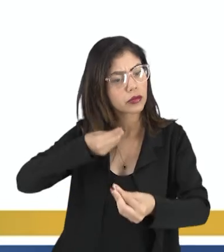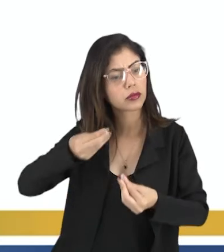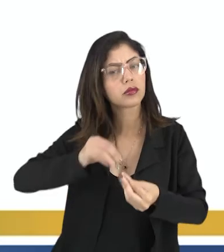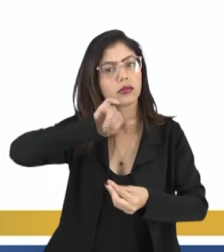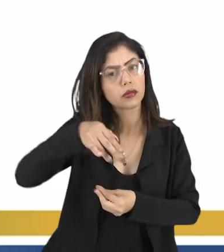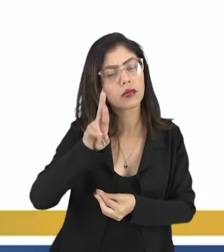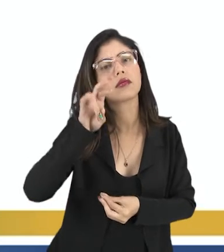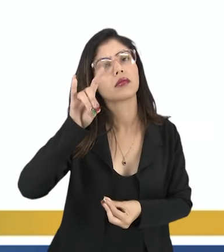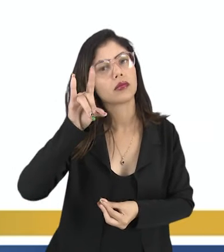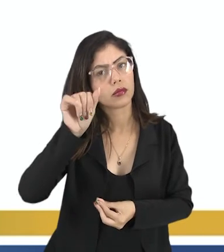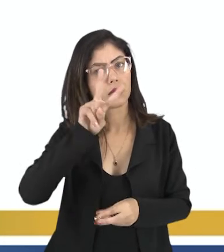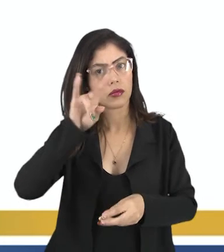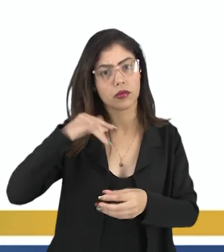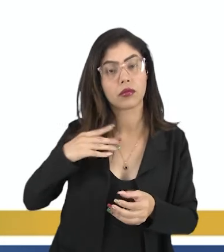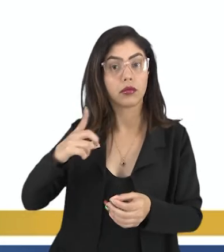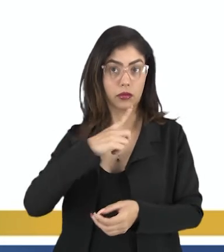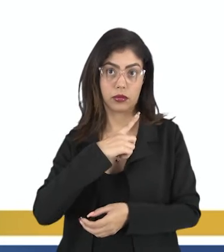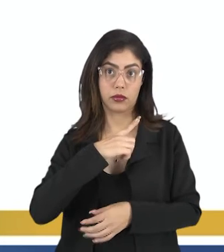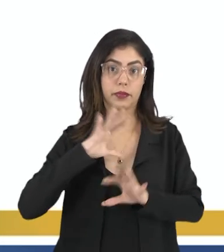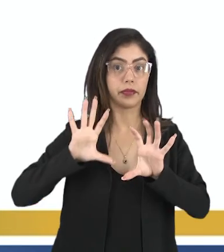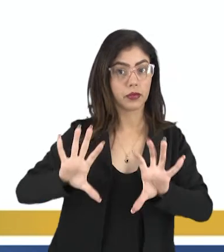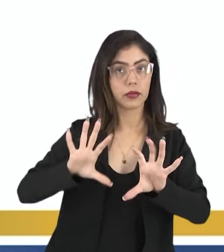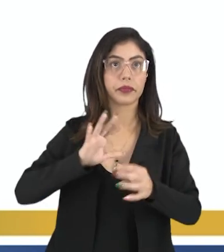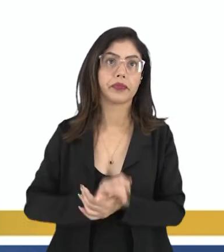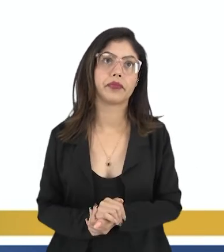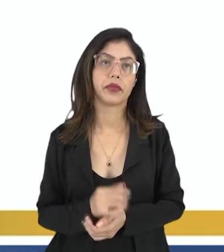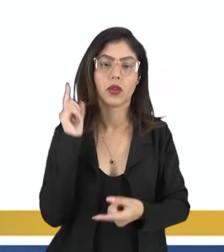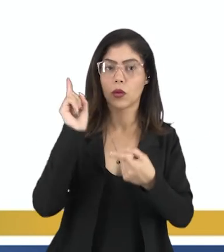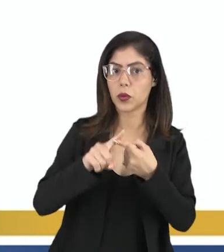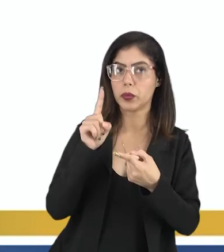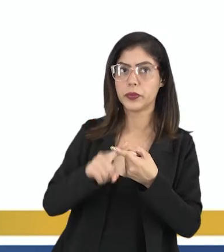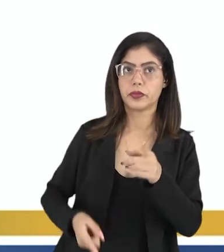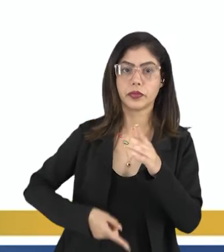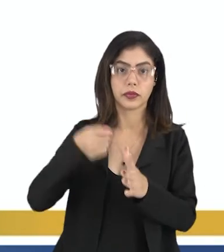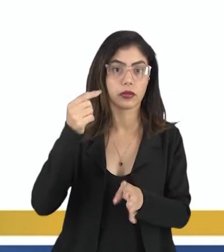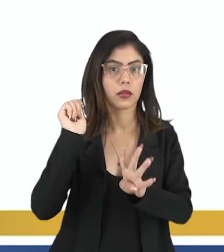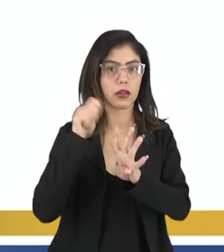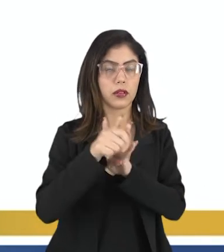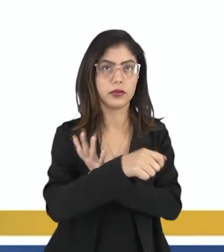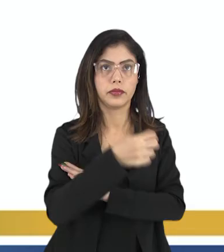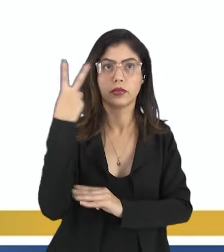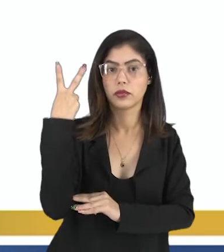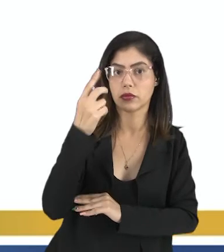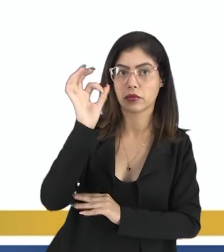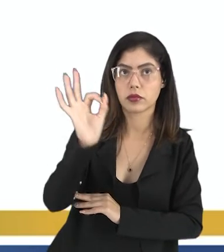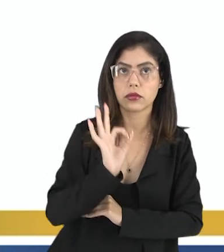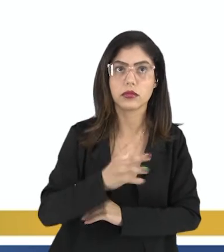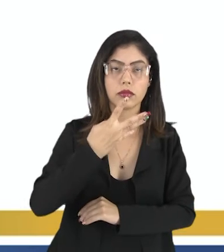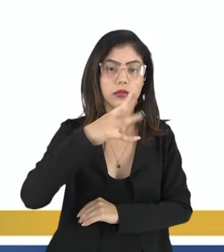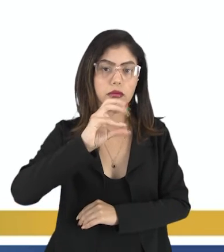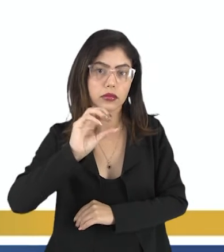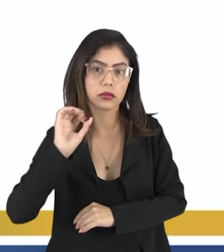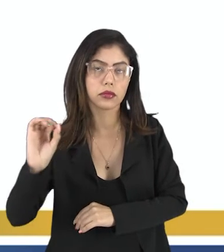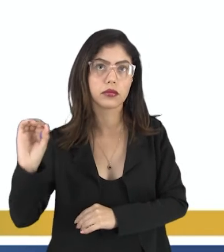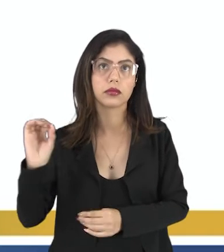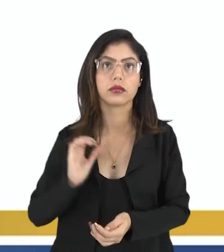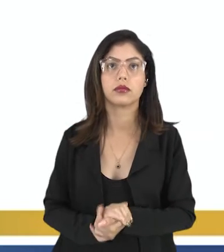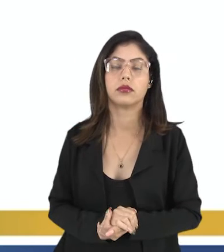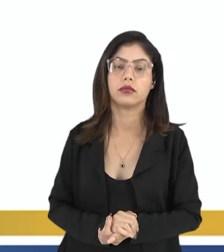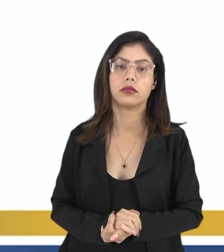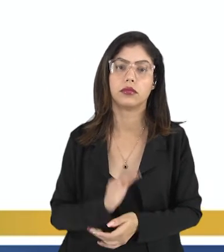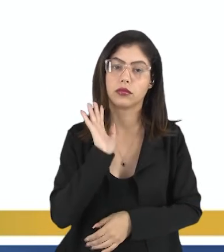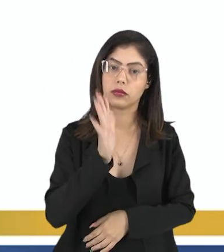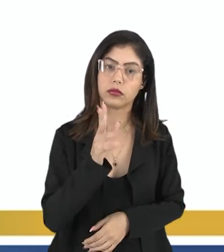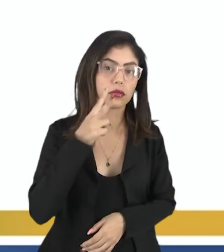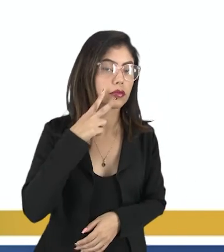esse juro vai se comportar. Então, olha só, no primeiro mês, nós vamos calcular 2% de 40 mil. E aí